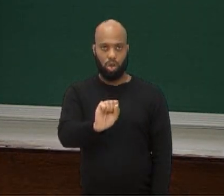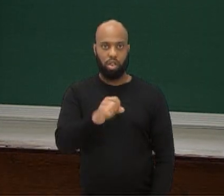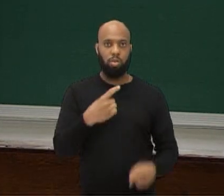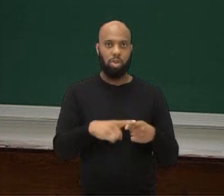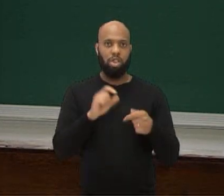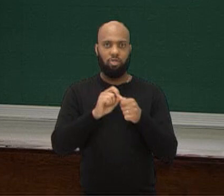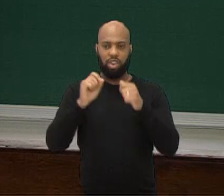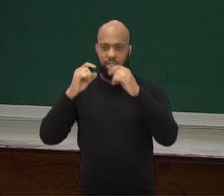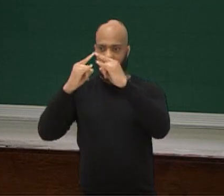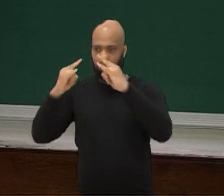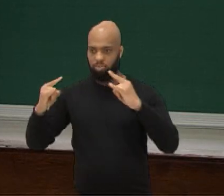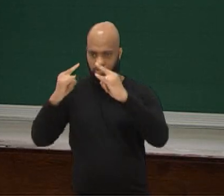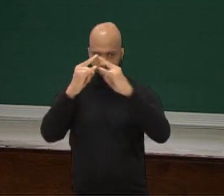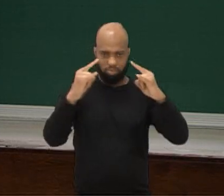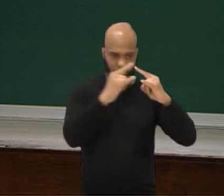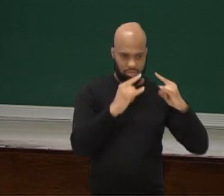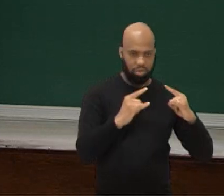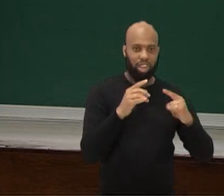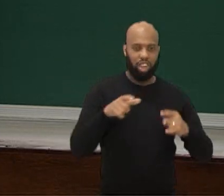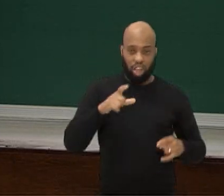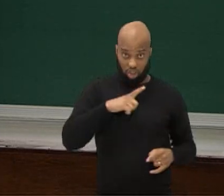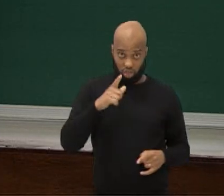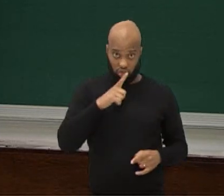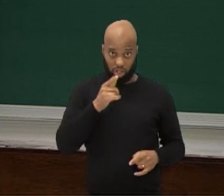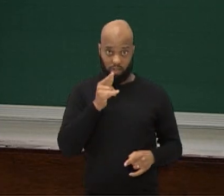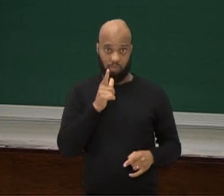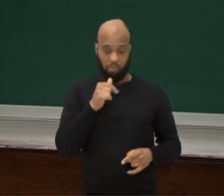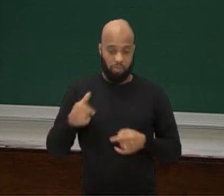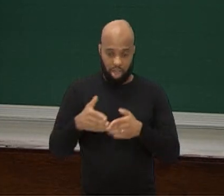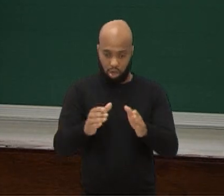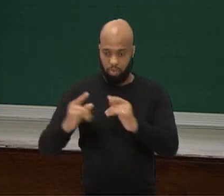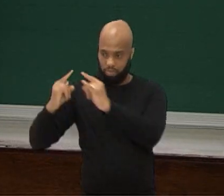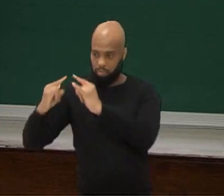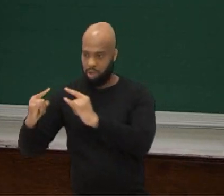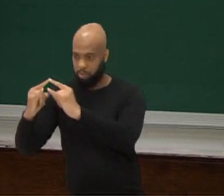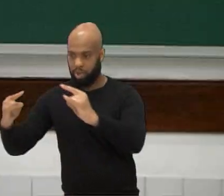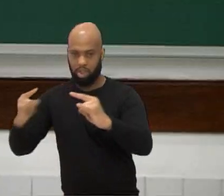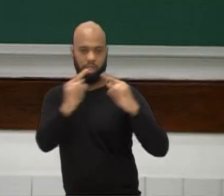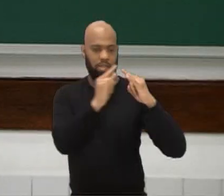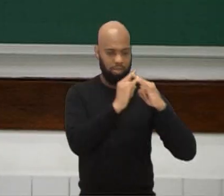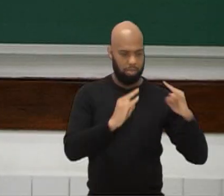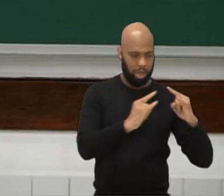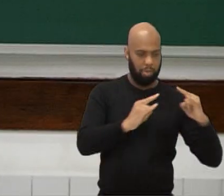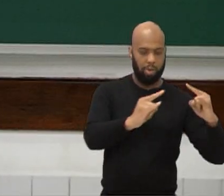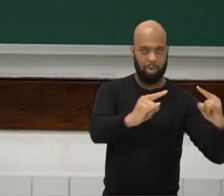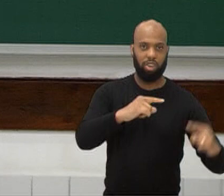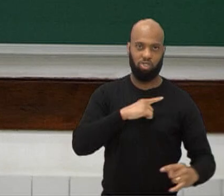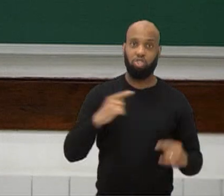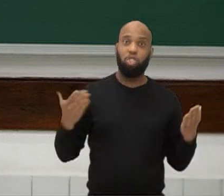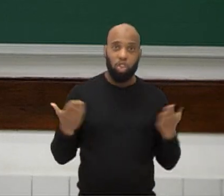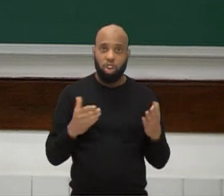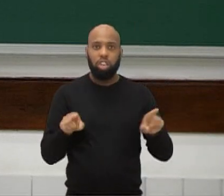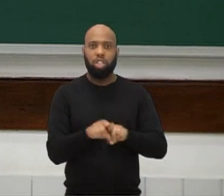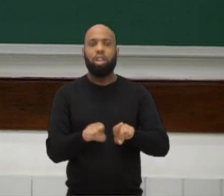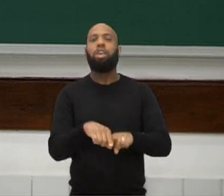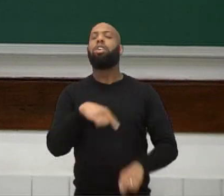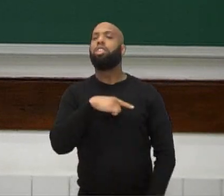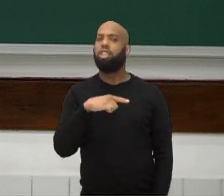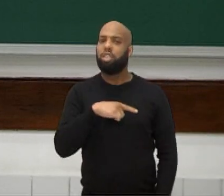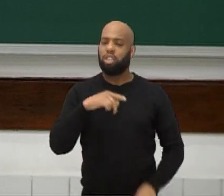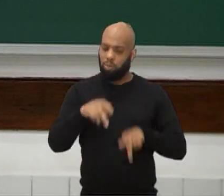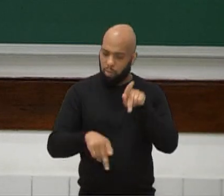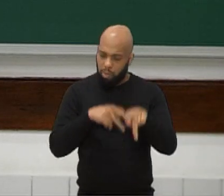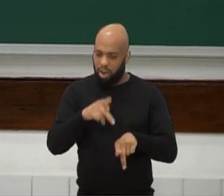as suas cabanas, as suas moradias, bem ali próximo da água. Diga-se de passagem, até hoje nós temos populações